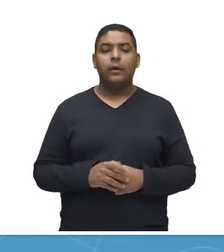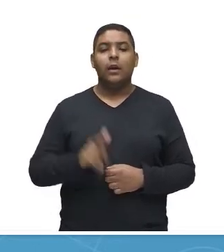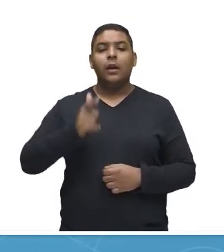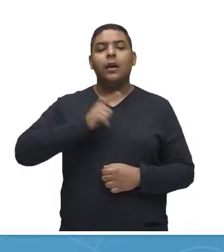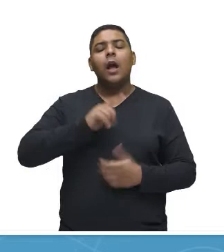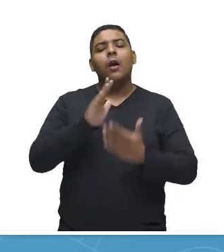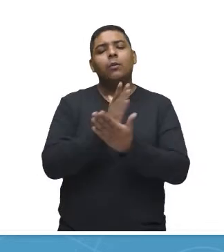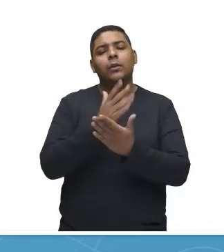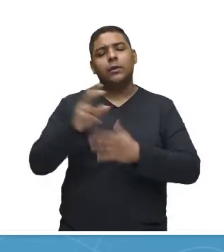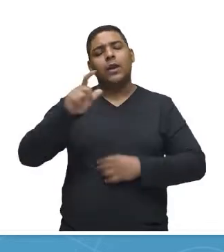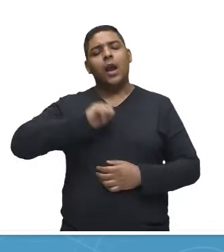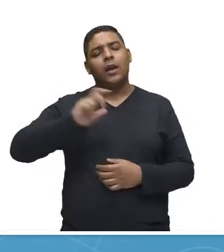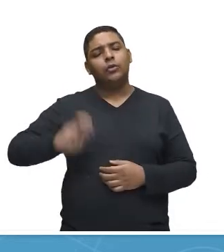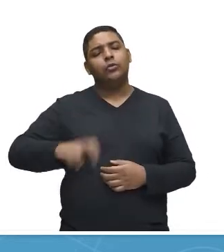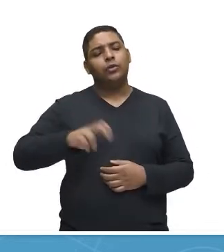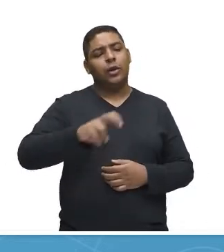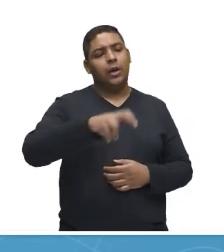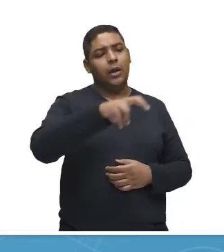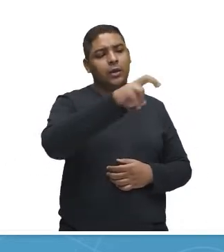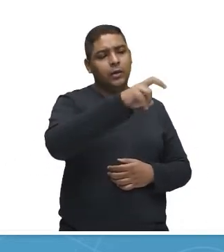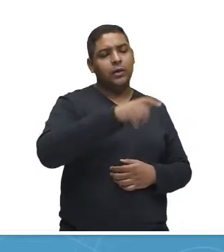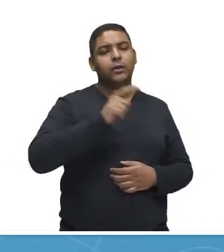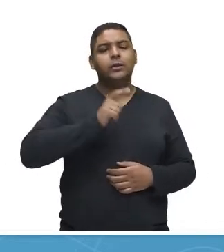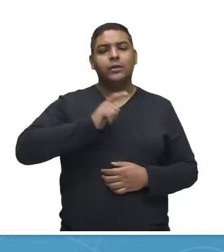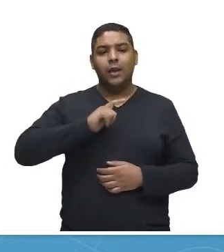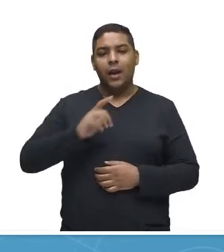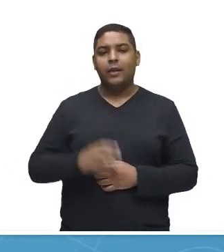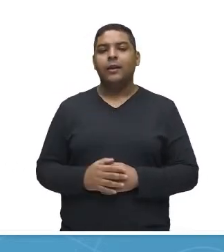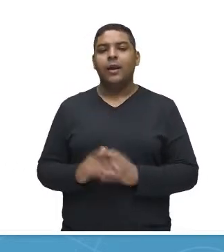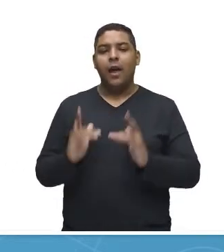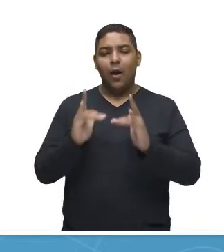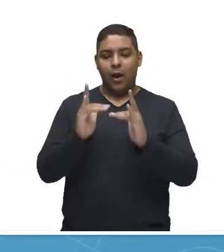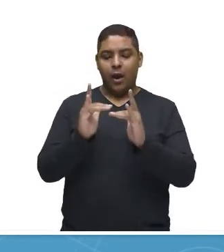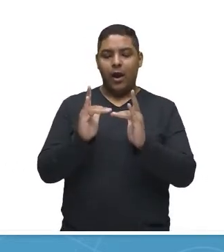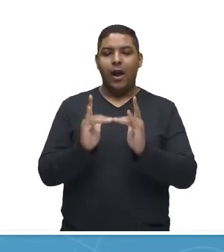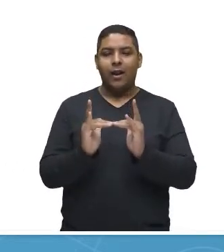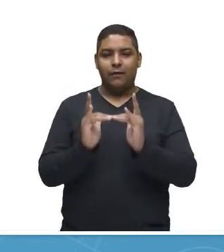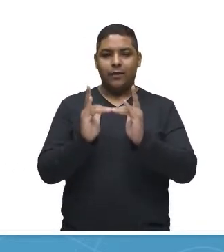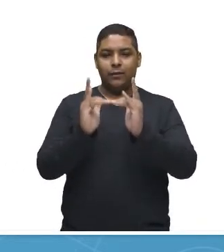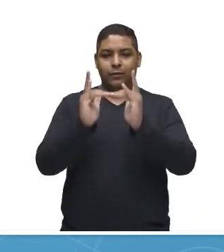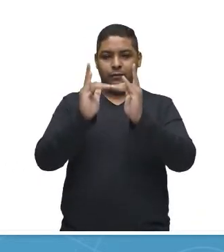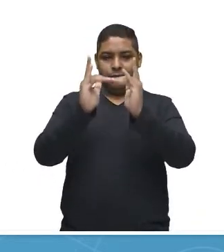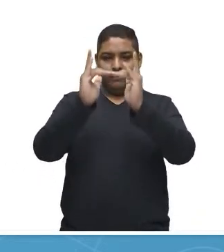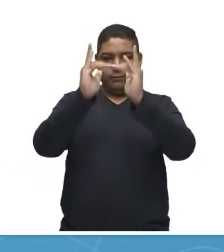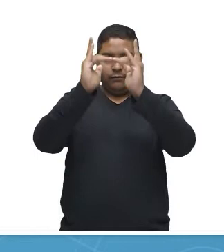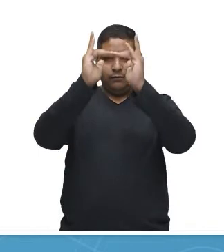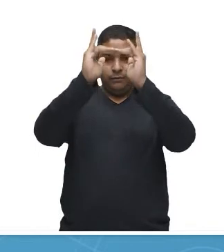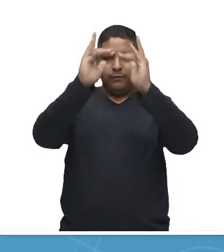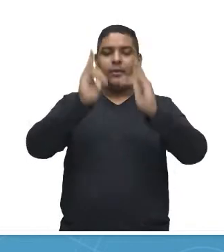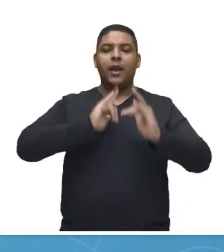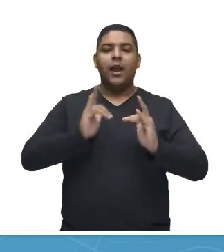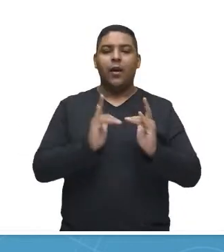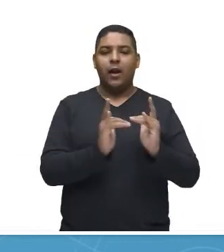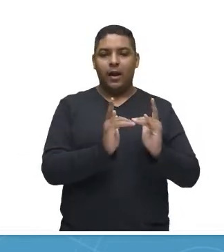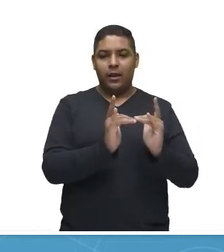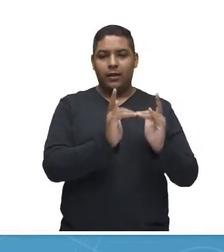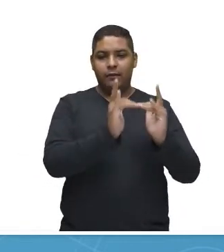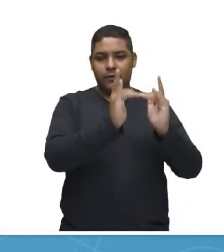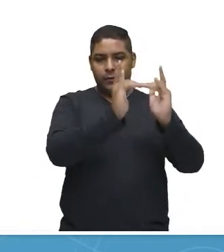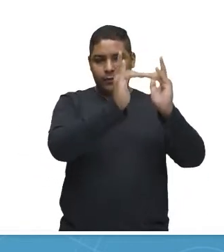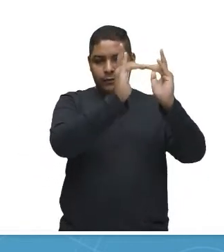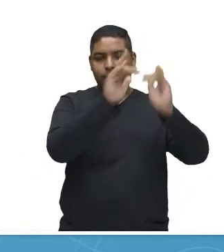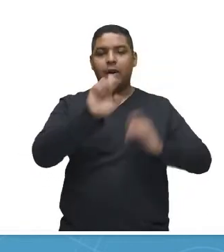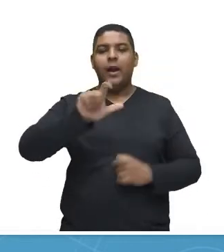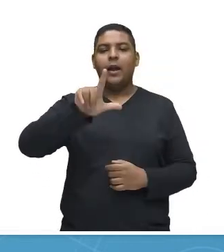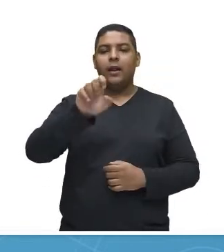né? Mas o mais indicado para vocês é a escada, a não ser que você tenha algum problema no seu joelho,